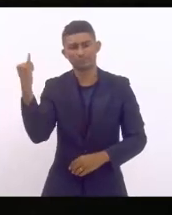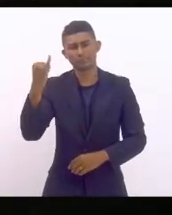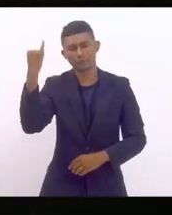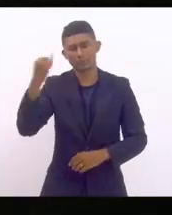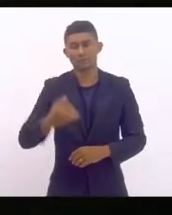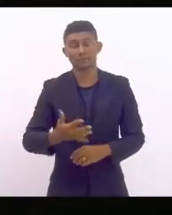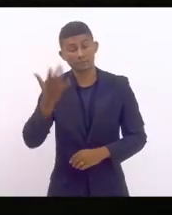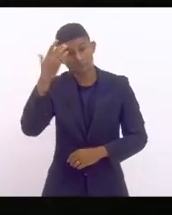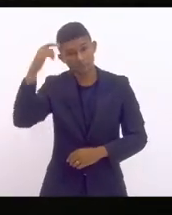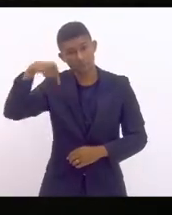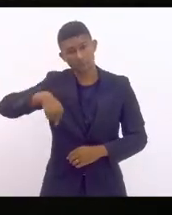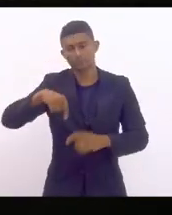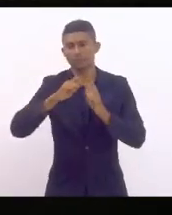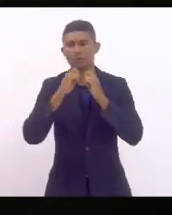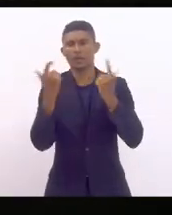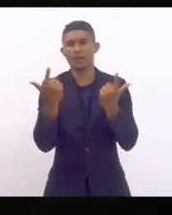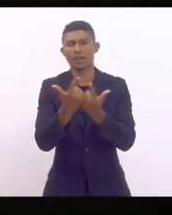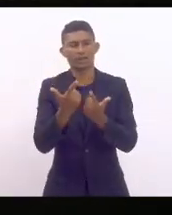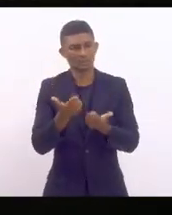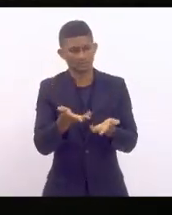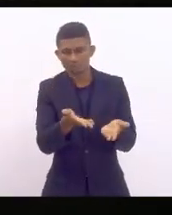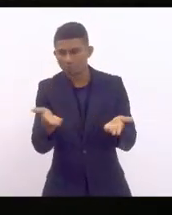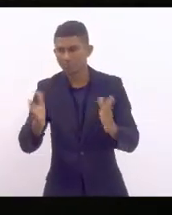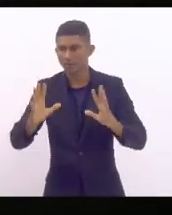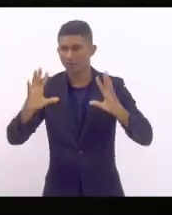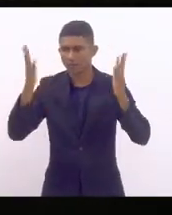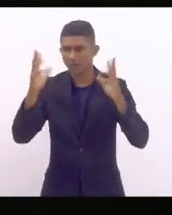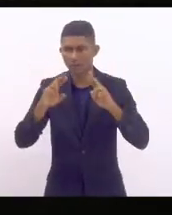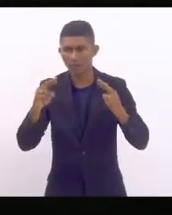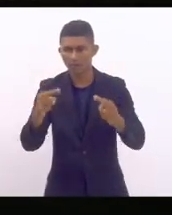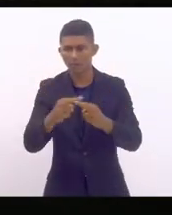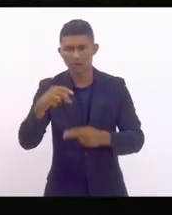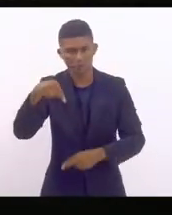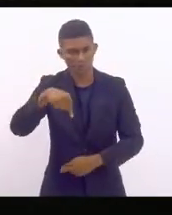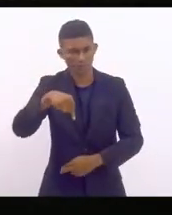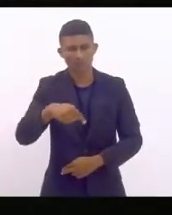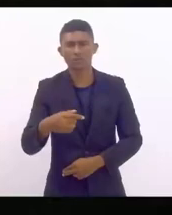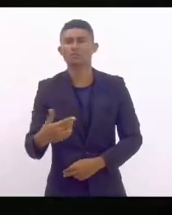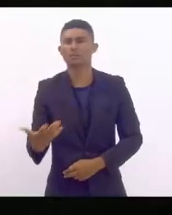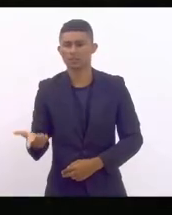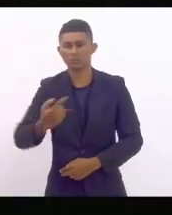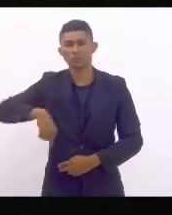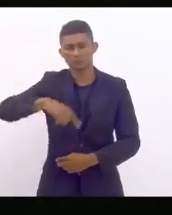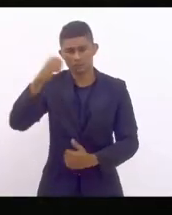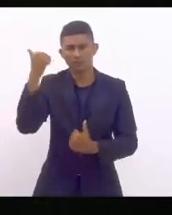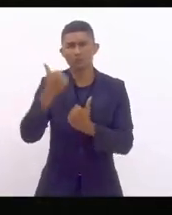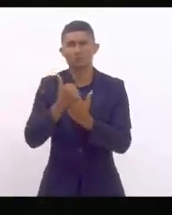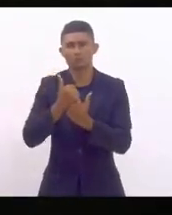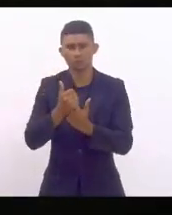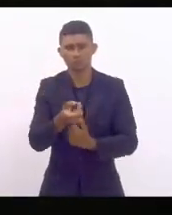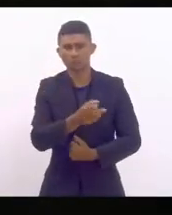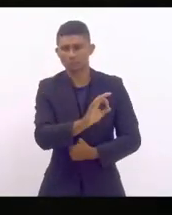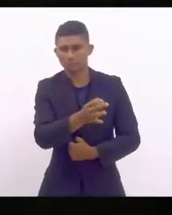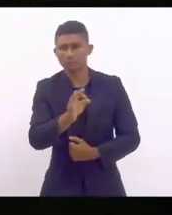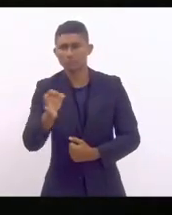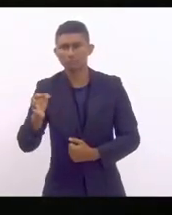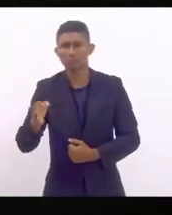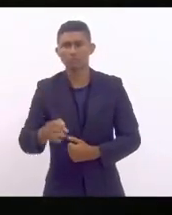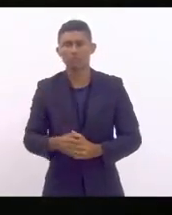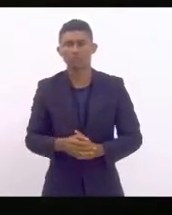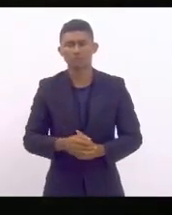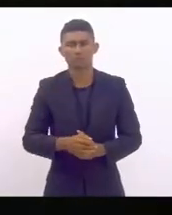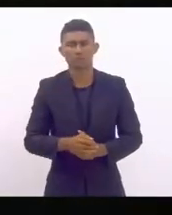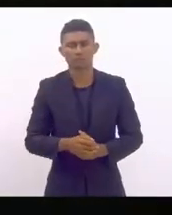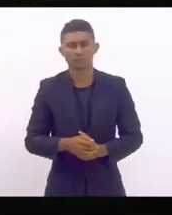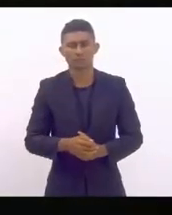o que a Assembleia Legislativa tá fazendo e que merece digamos todo nosso apoio de forma enfática